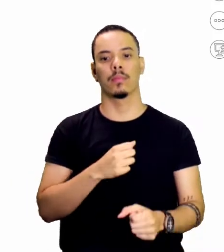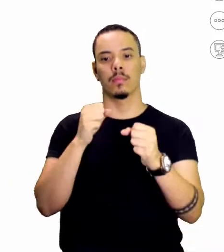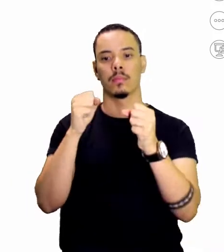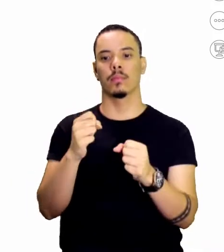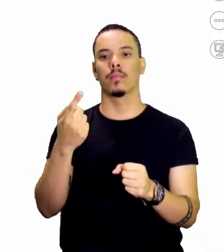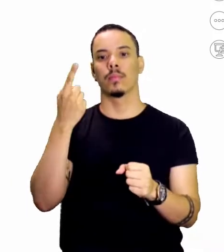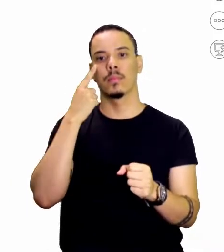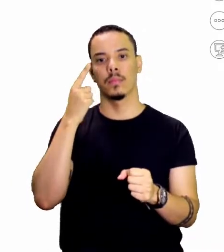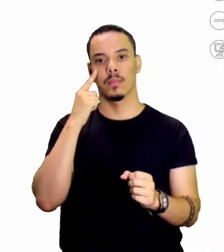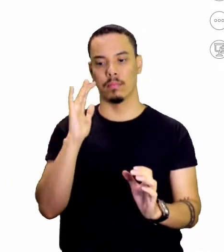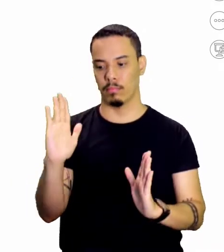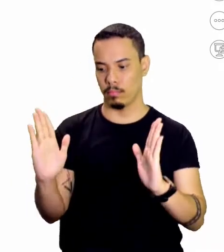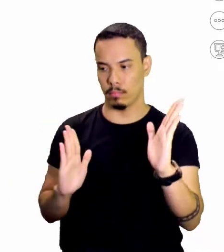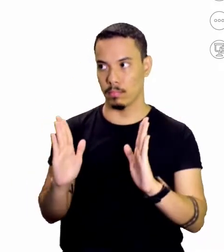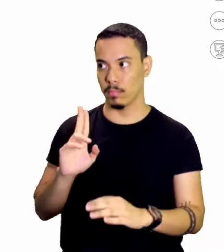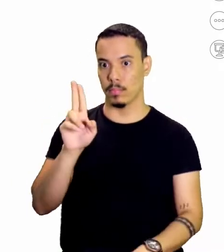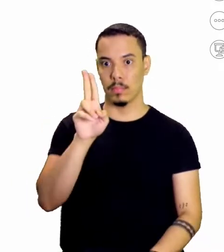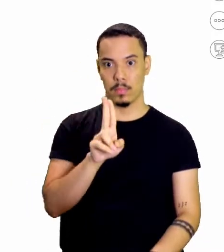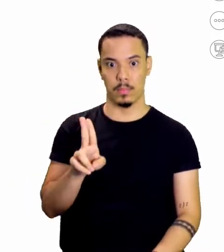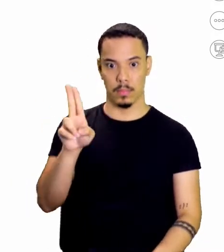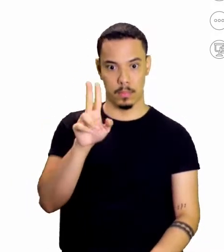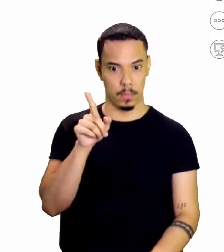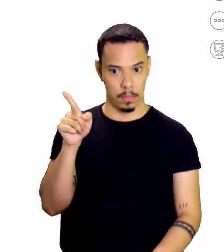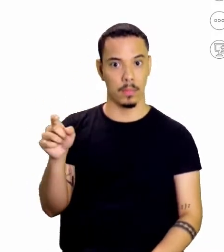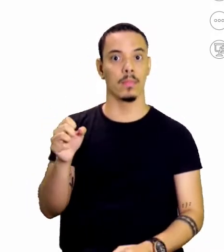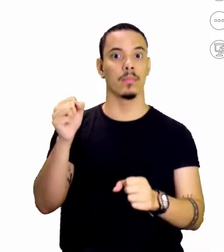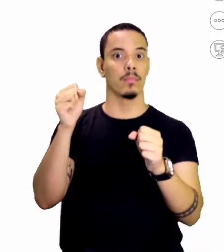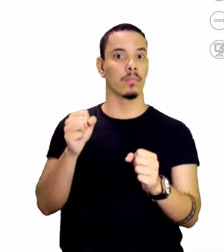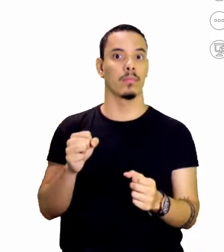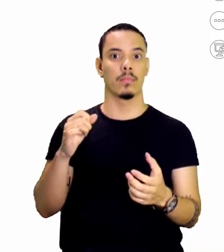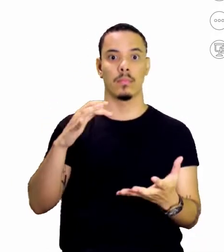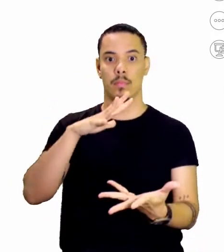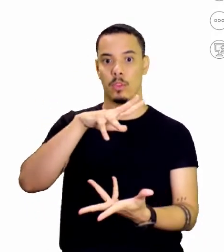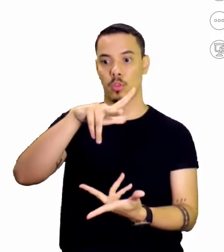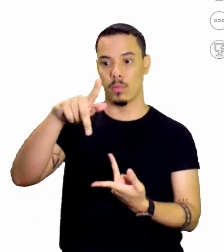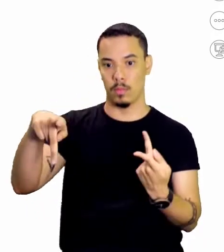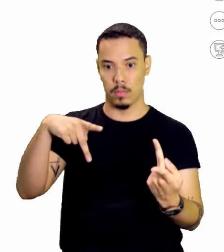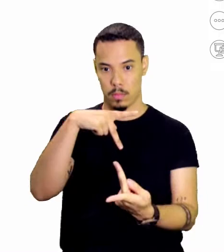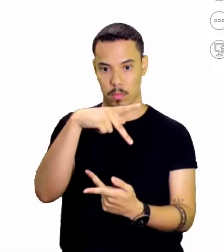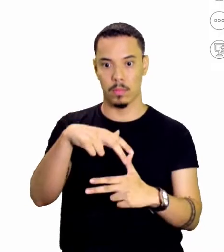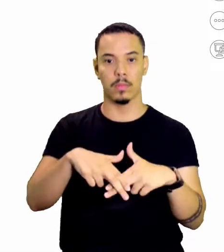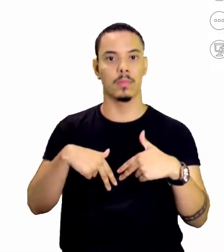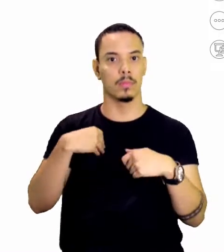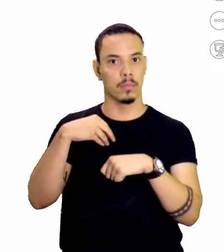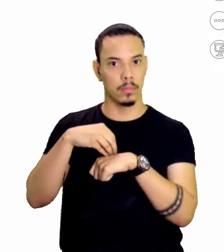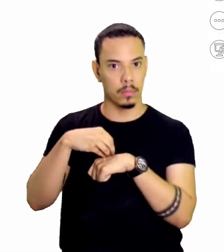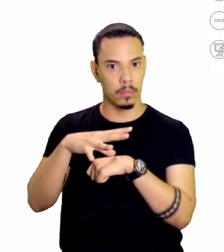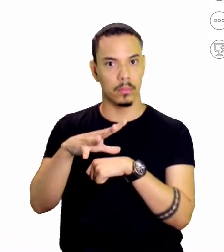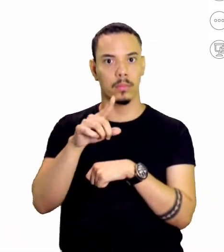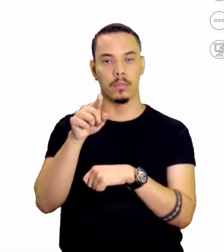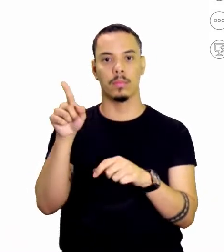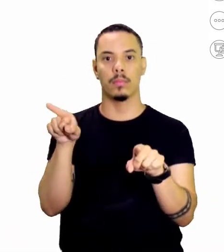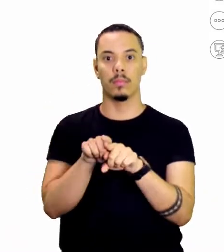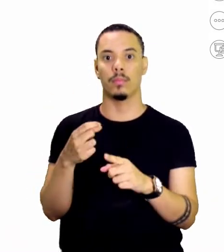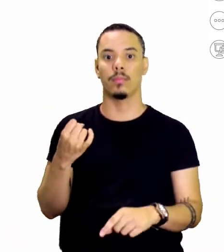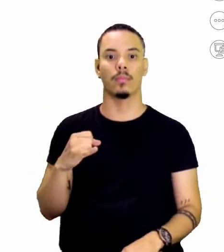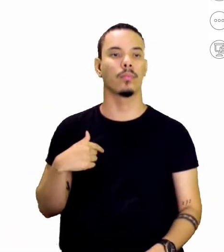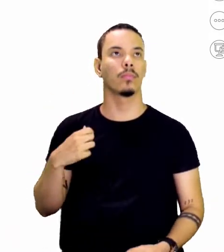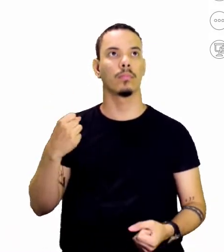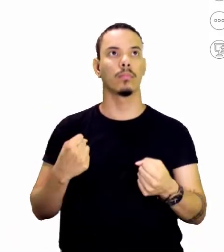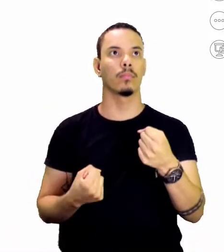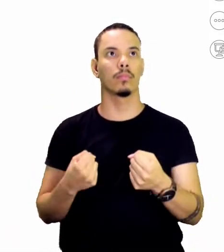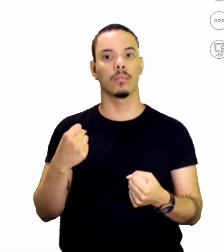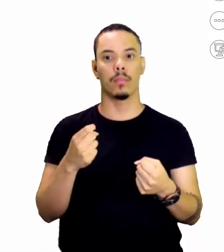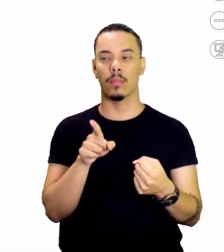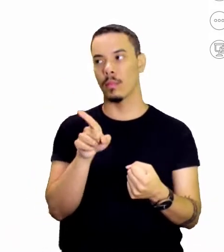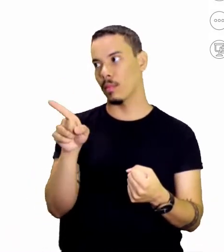que a posição utilizando essa unidade ela pode ser Universal então eles eu estou passando por aquela placa Europa